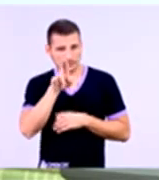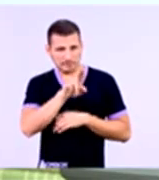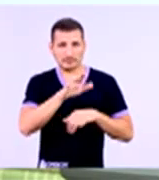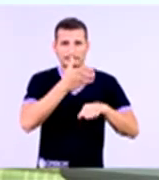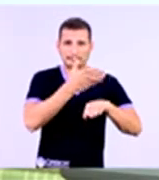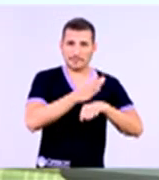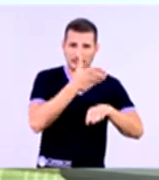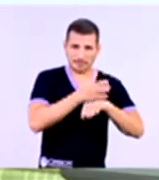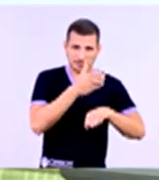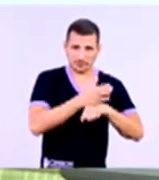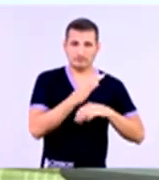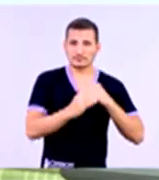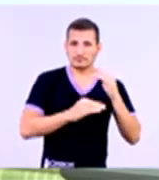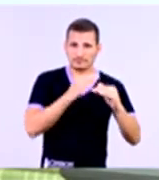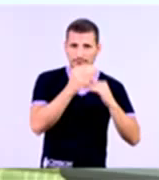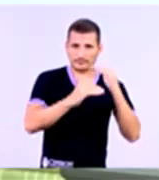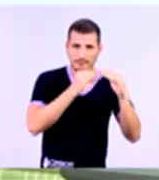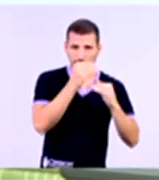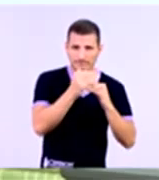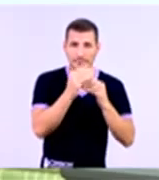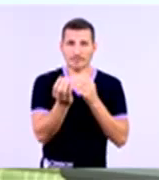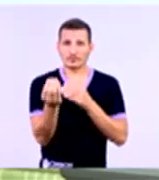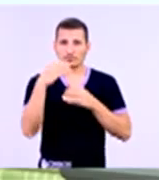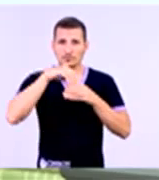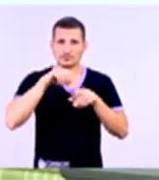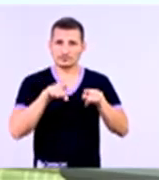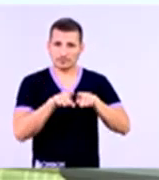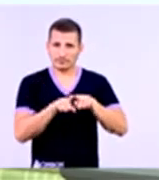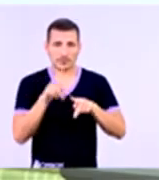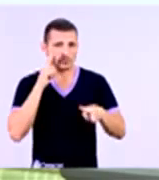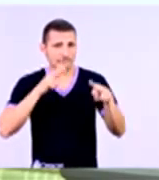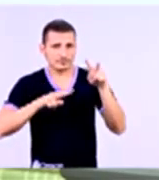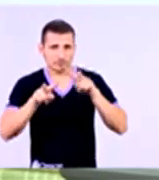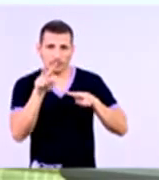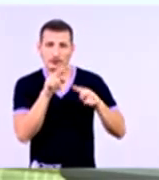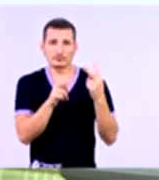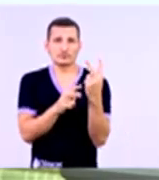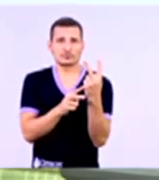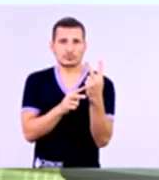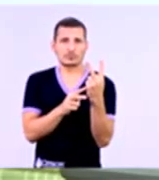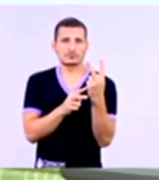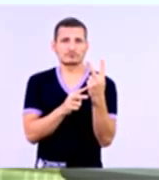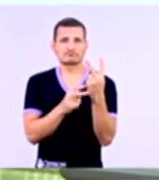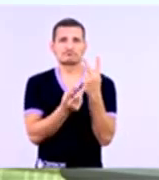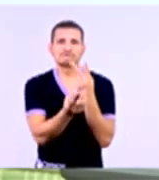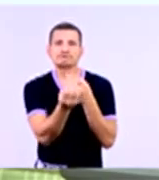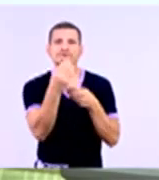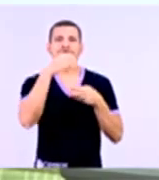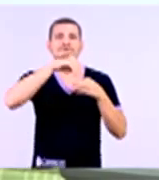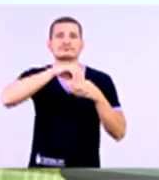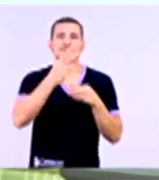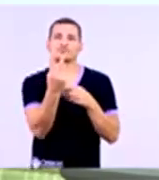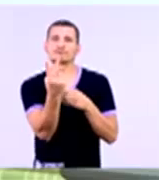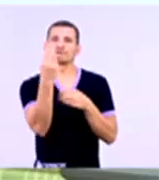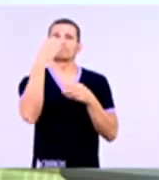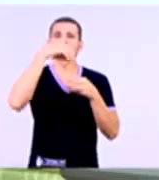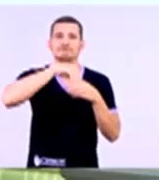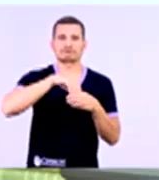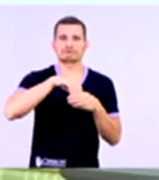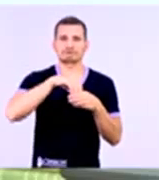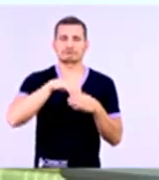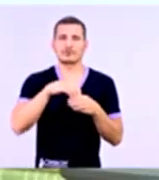prática do desenvolvimento, e incluindo também o visual, trazendo para o desenvolvedor, para o usuário, as